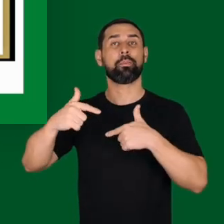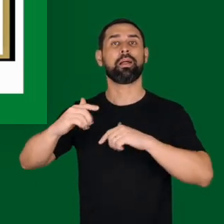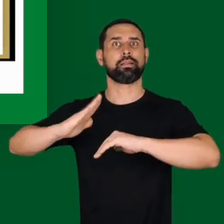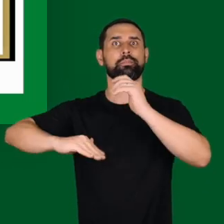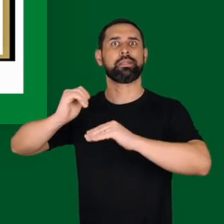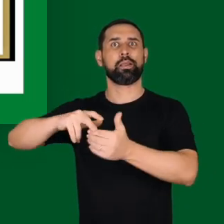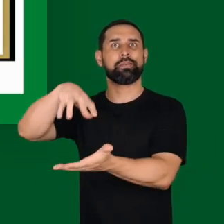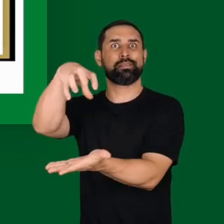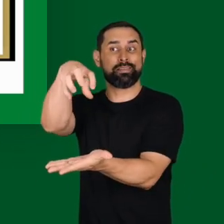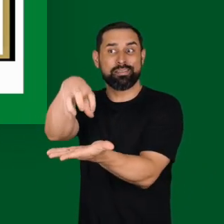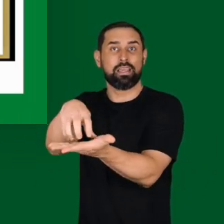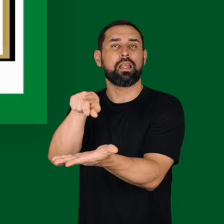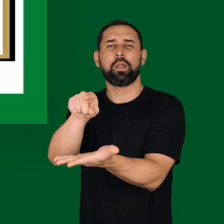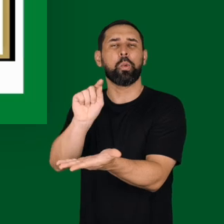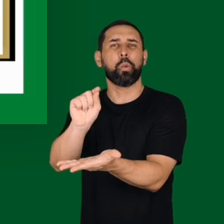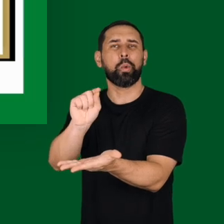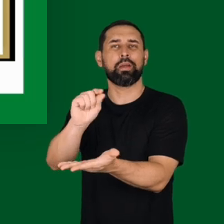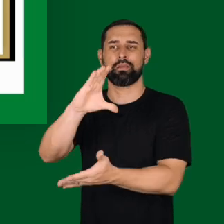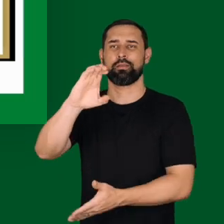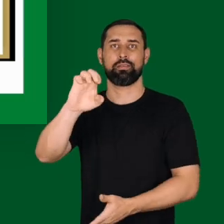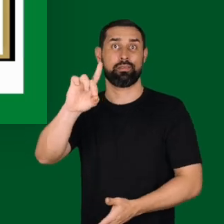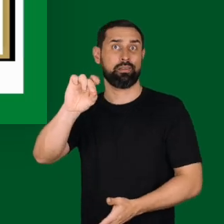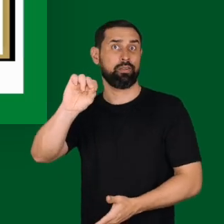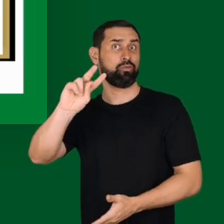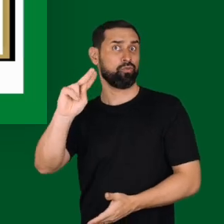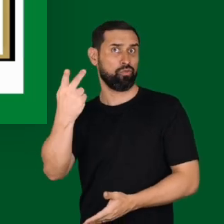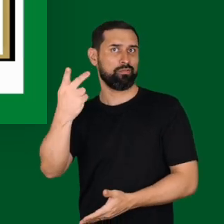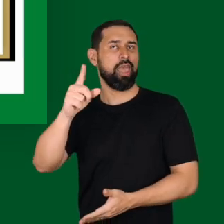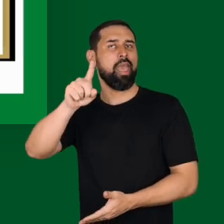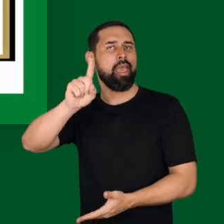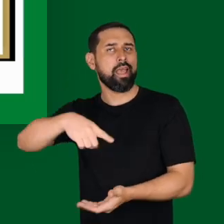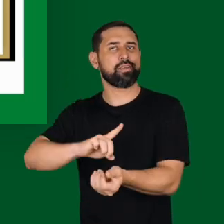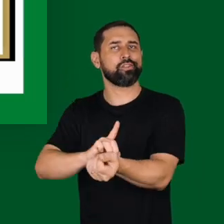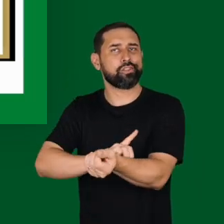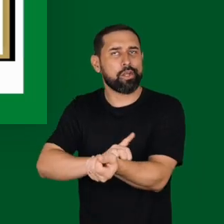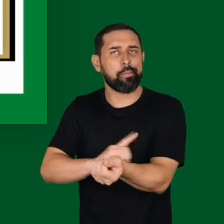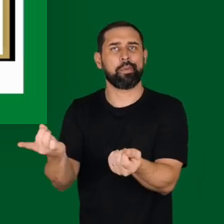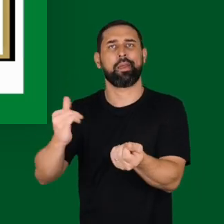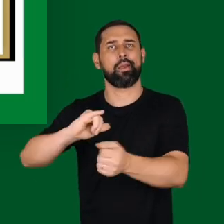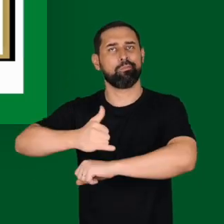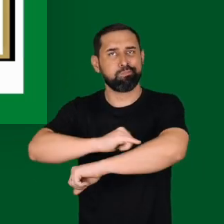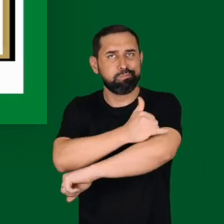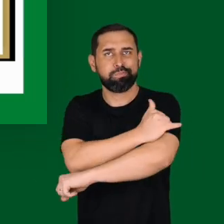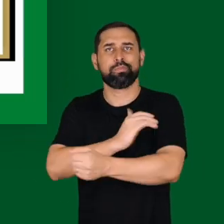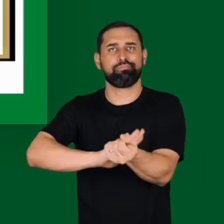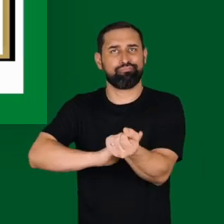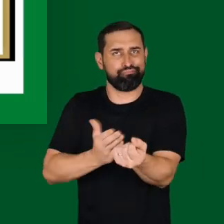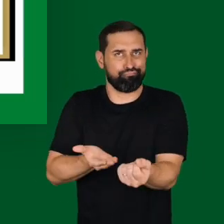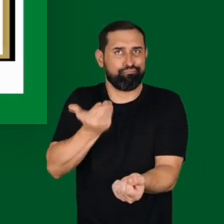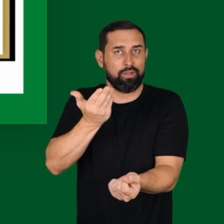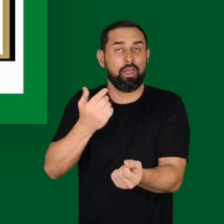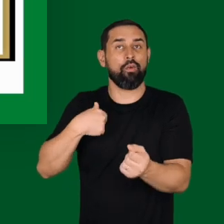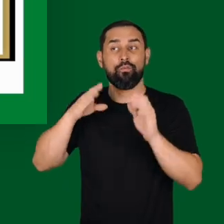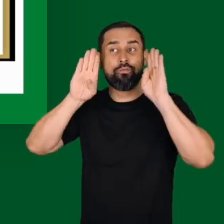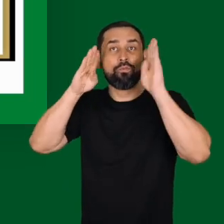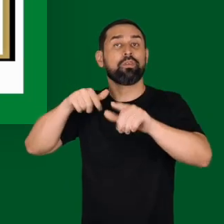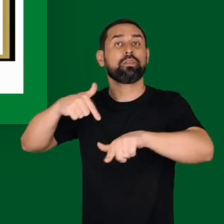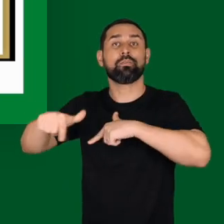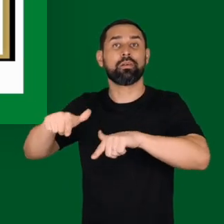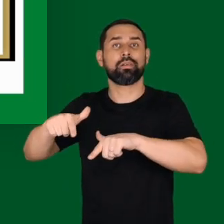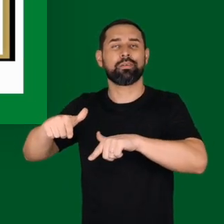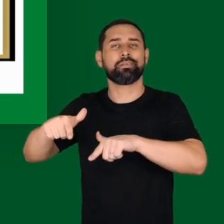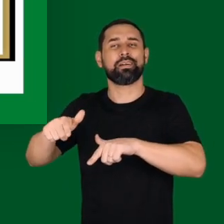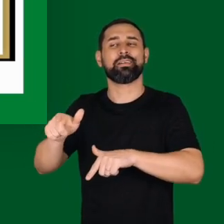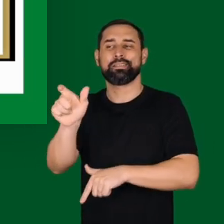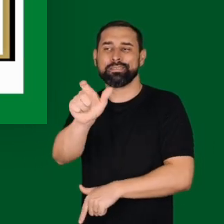no Centro Especializado de Diabetes, Obesidade e Hipertensão, o CEDO. Trabalho com crianças e adolescentes portadores de diabetes mellitus tipo